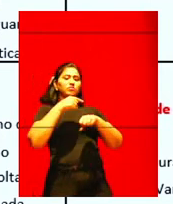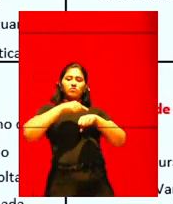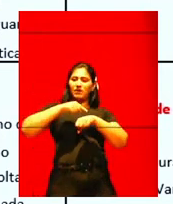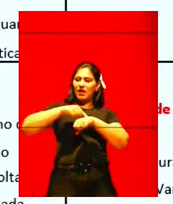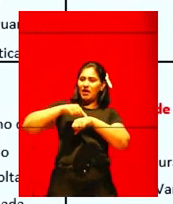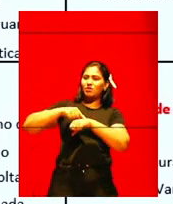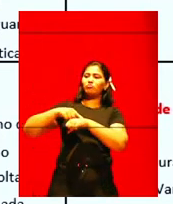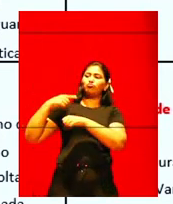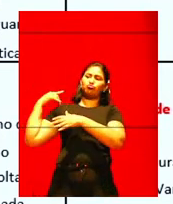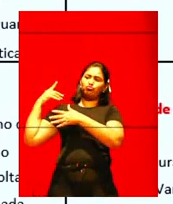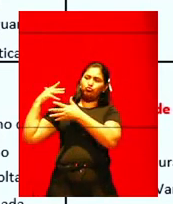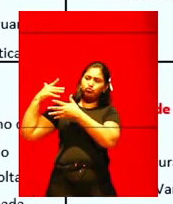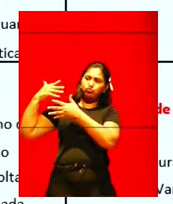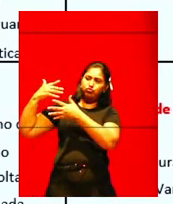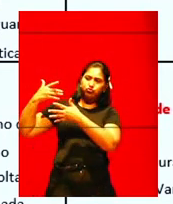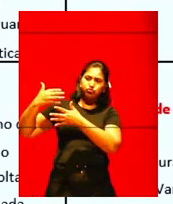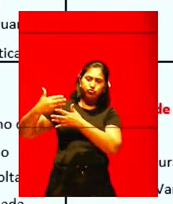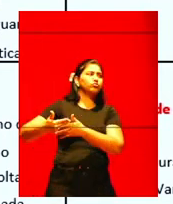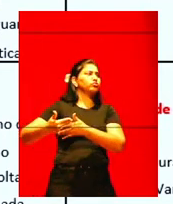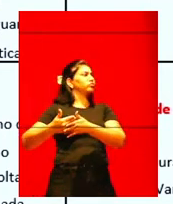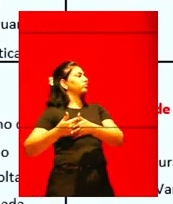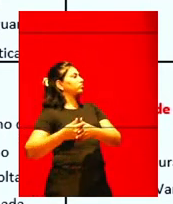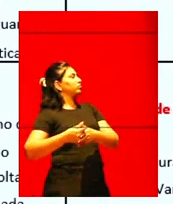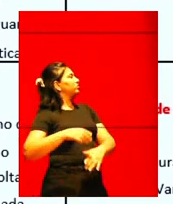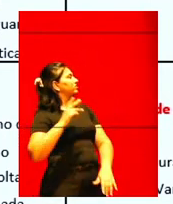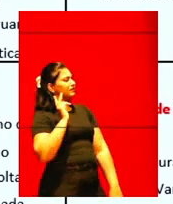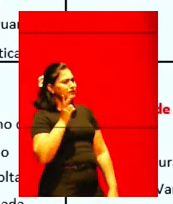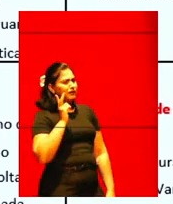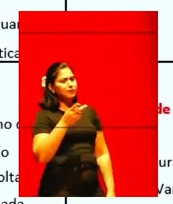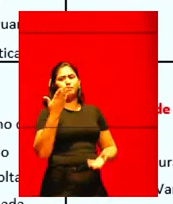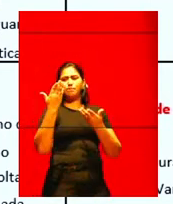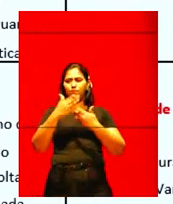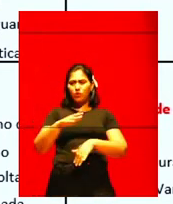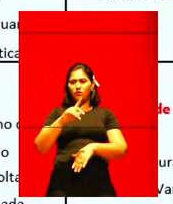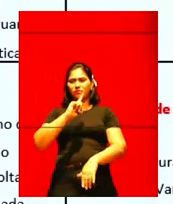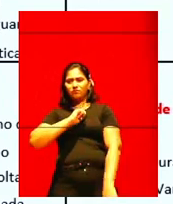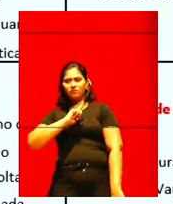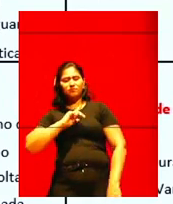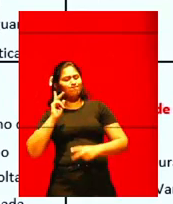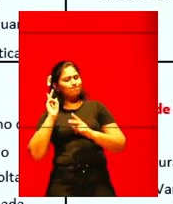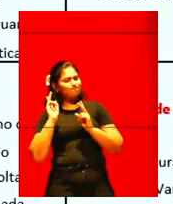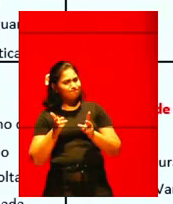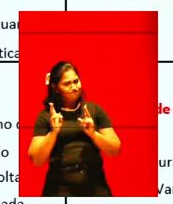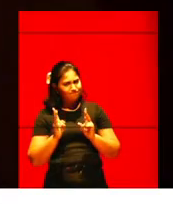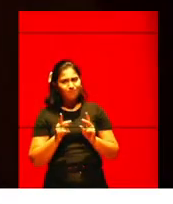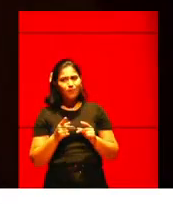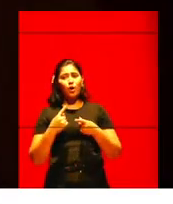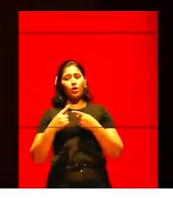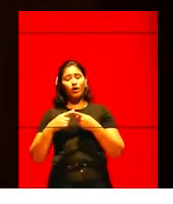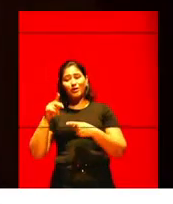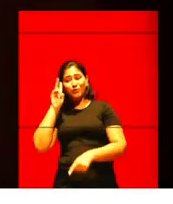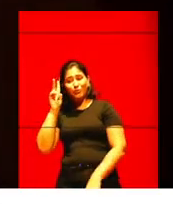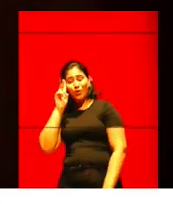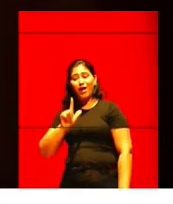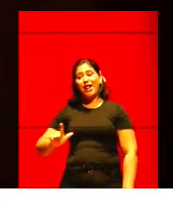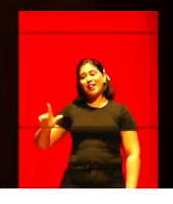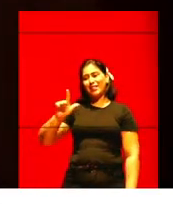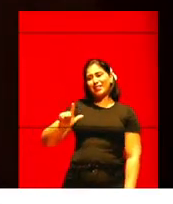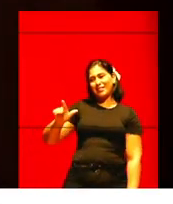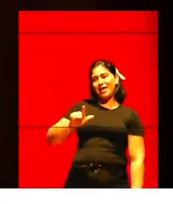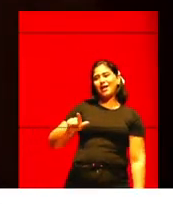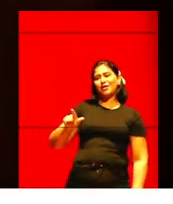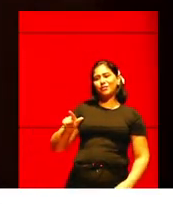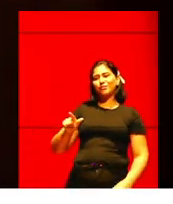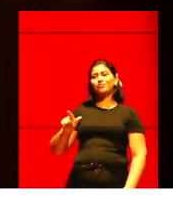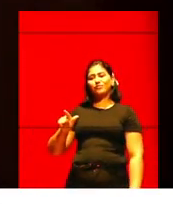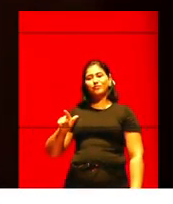literatura vão andar lado a lado? Vão. Sempre. Sempre por quê? Isso aqui é a história da literatura. Então nós vamos